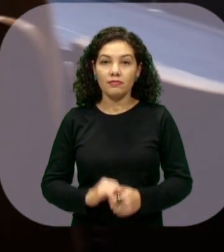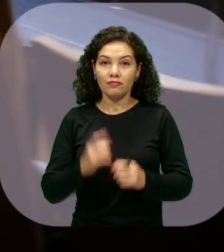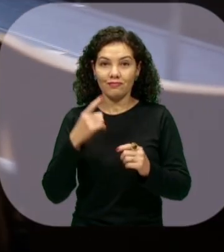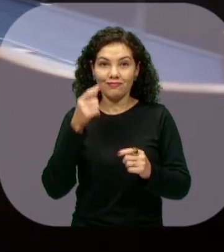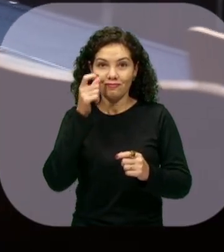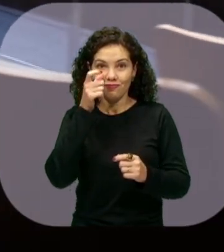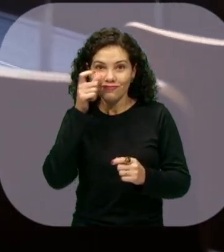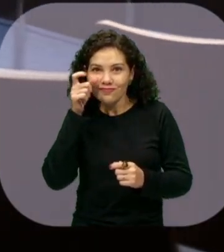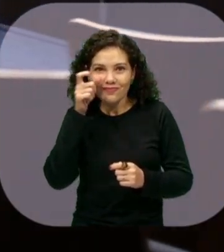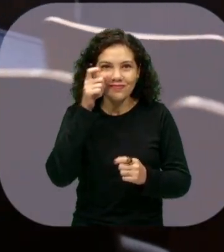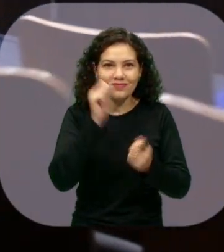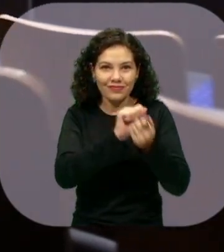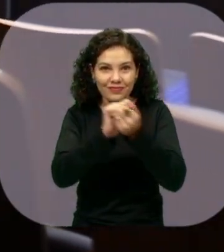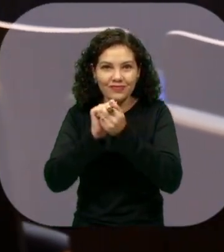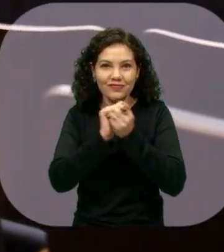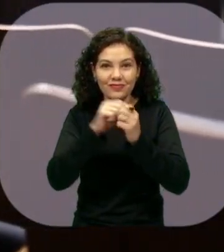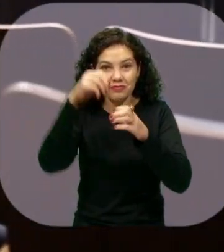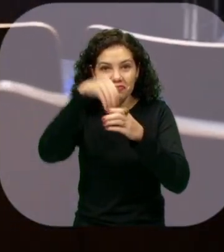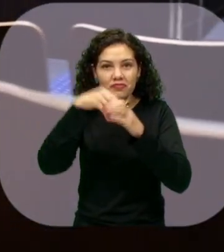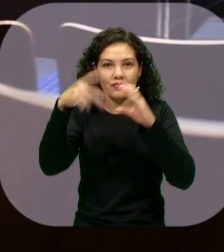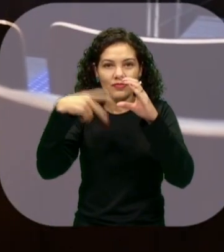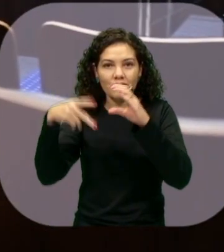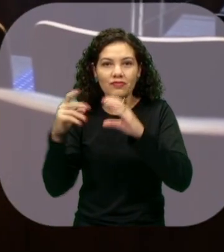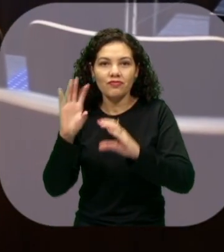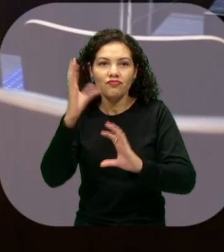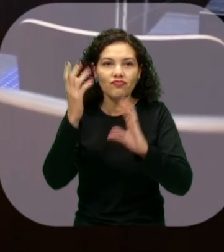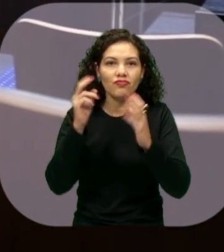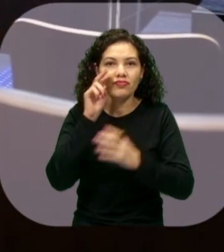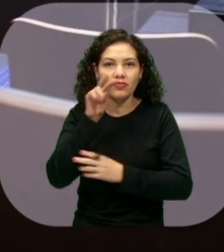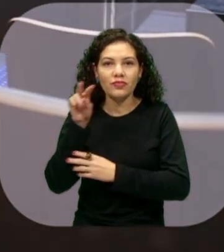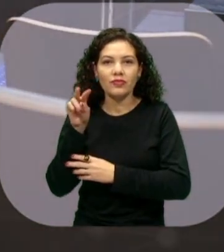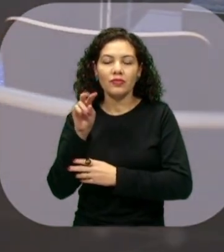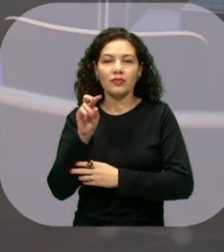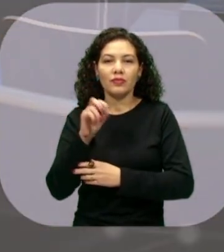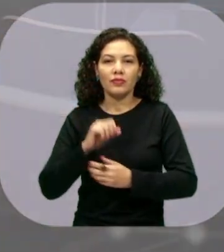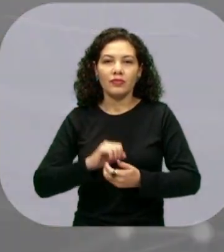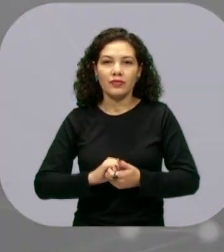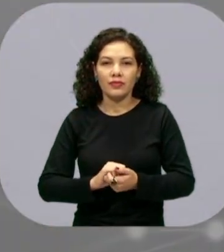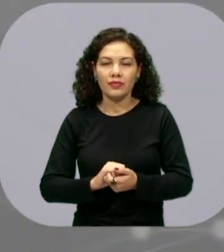Fique por dentro do que acontece na Câmara de Vereadores de Itajaí.